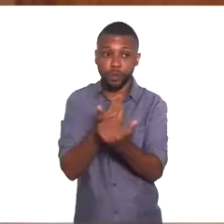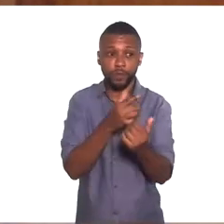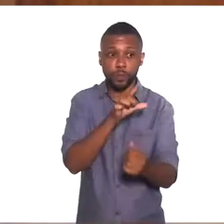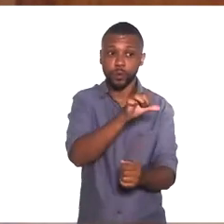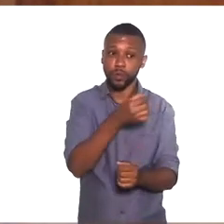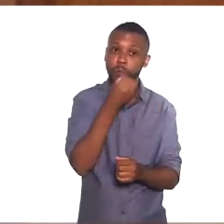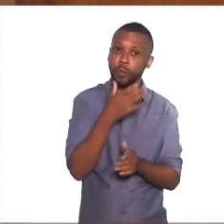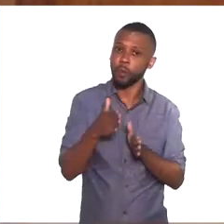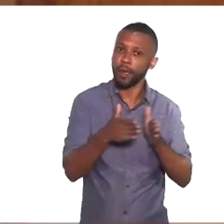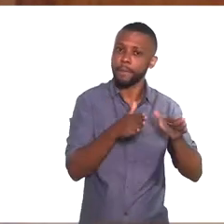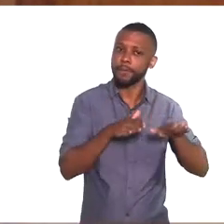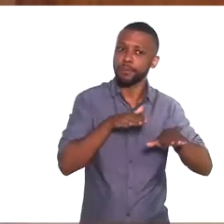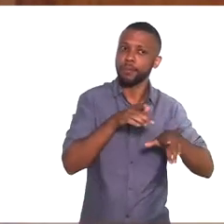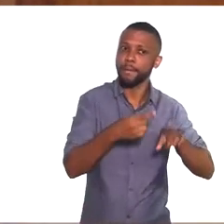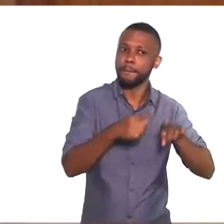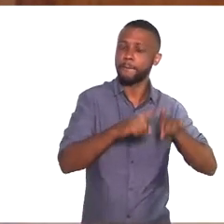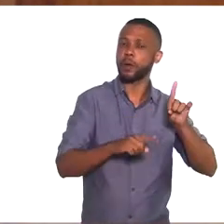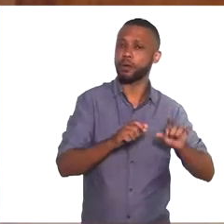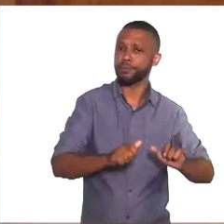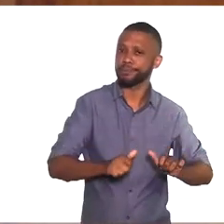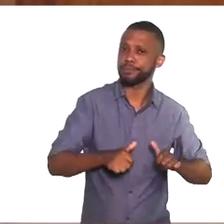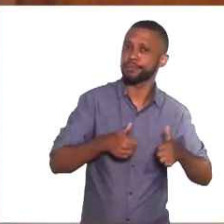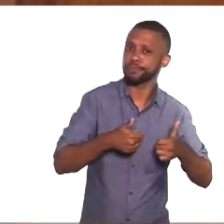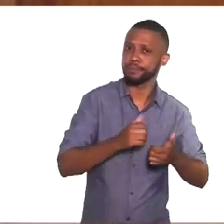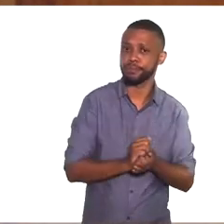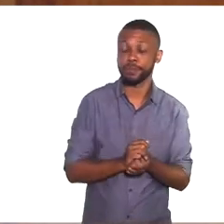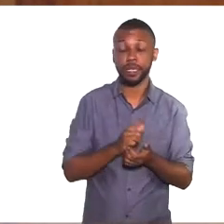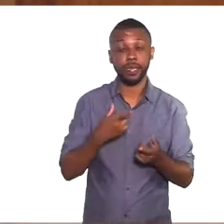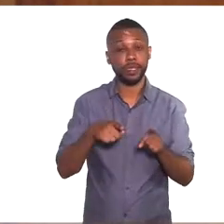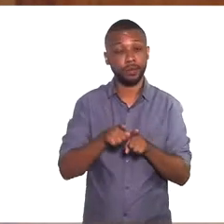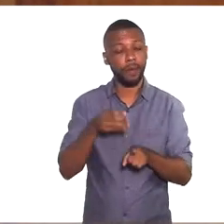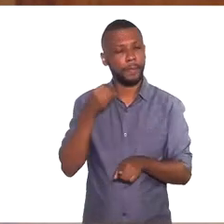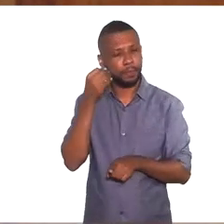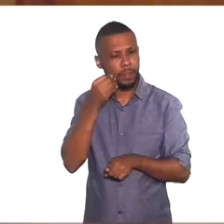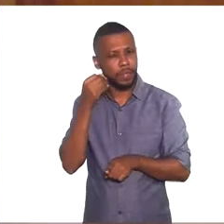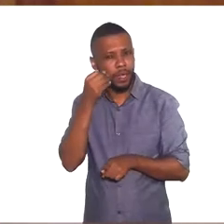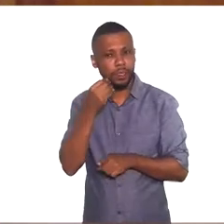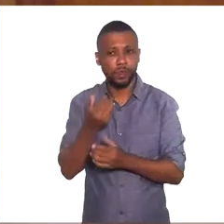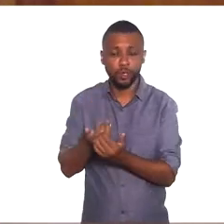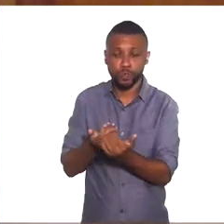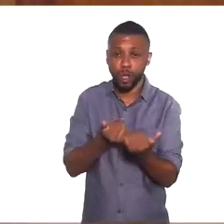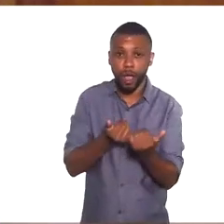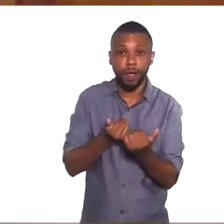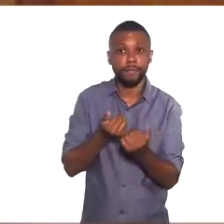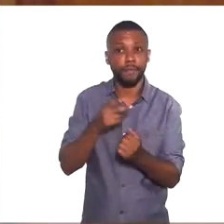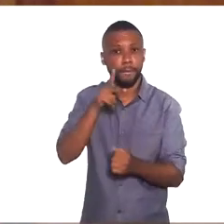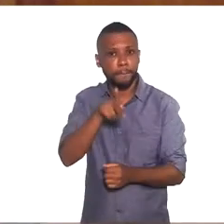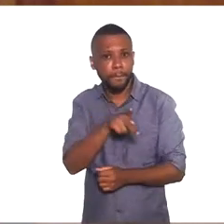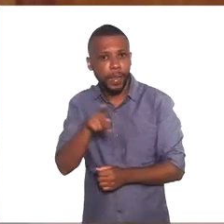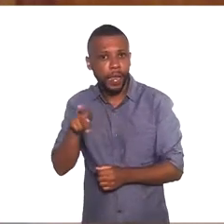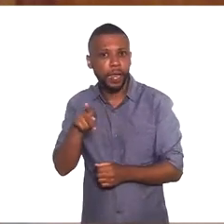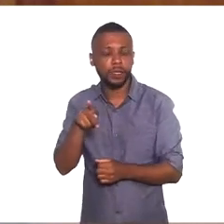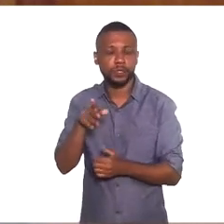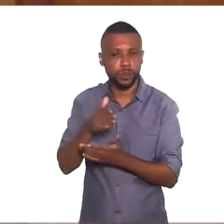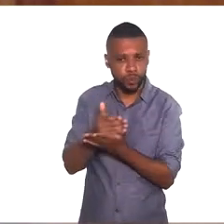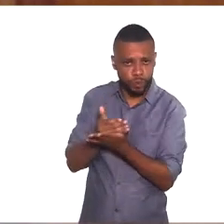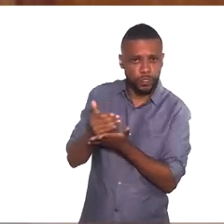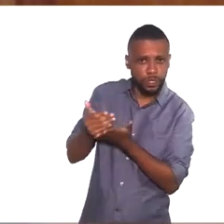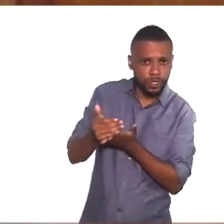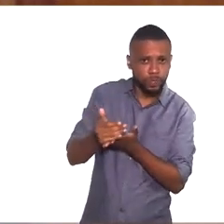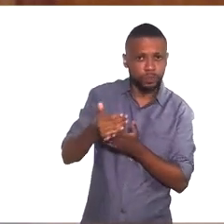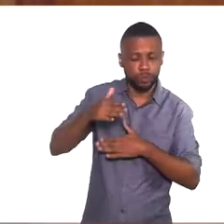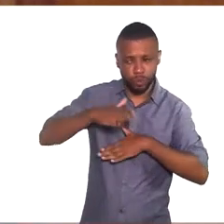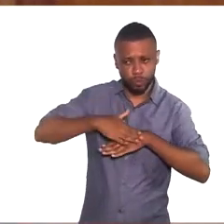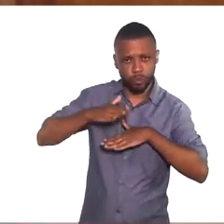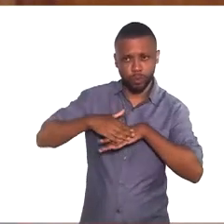depois disso também a minha experiência com os jovens enquanto o jovem padre também Logo no